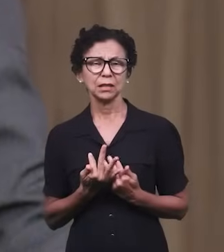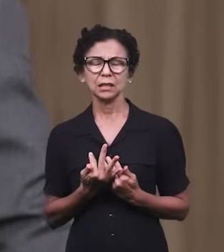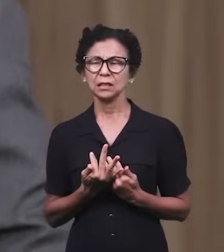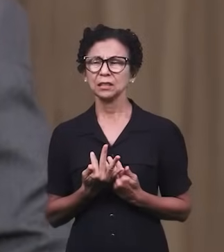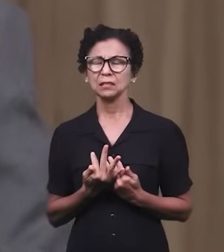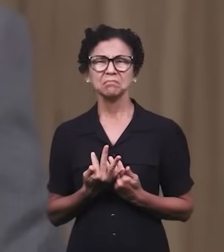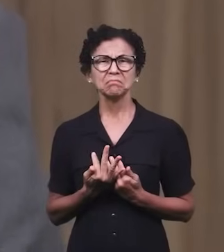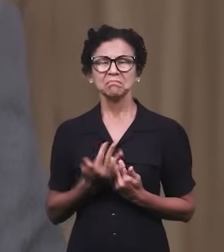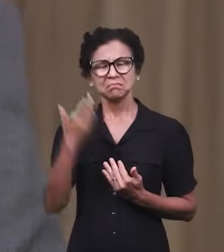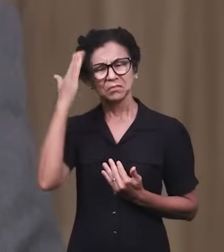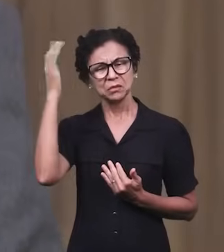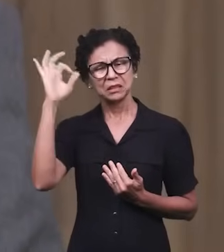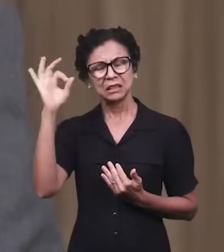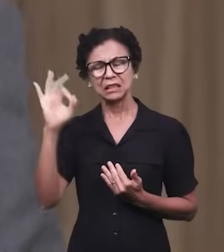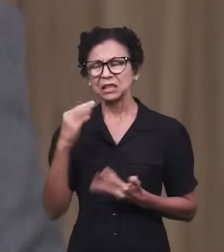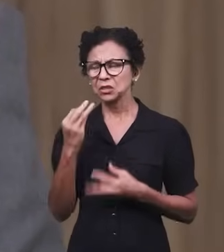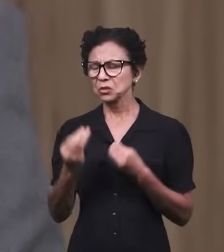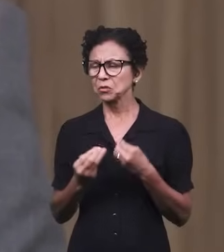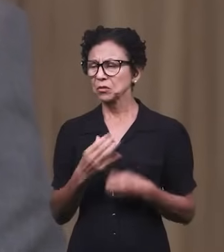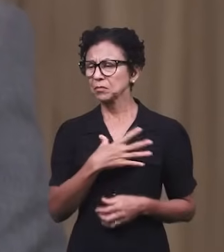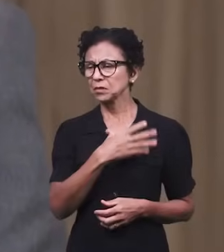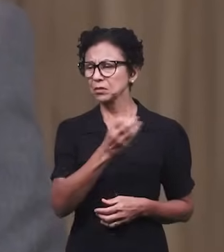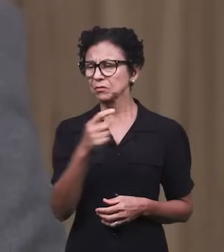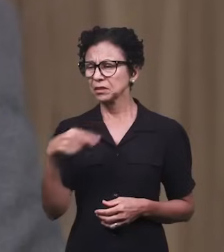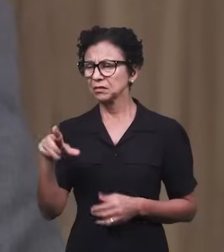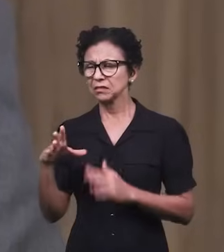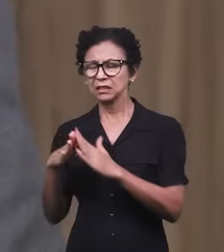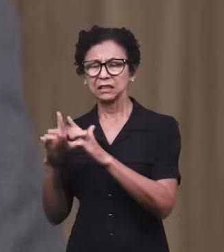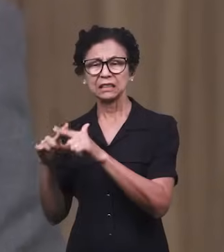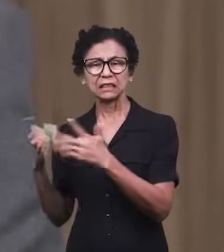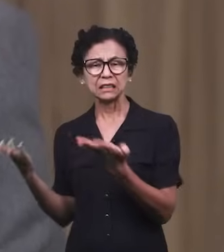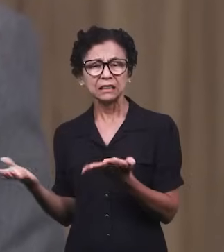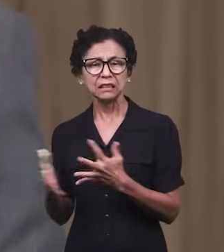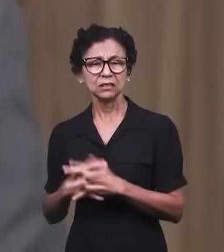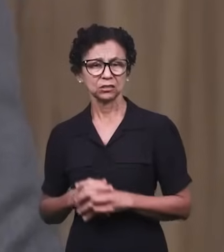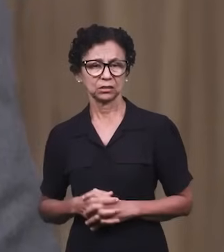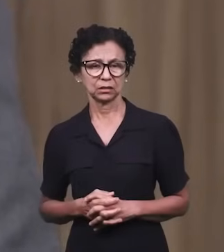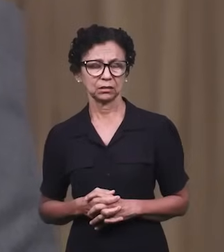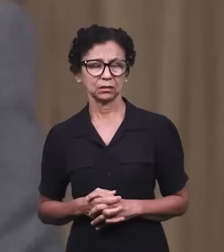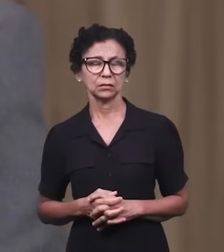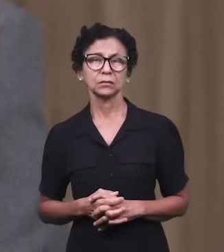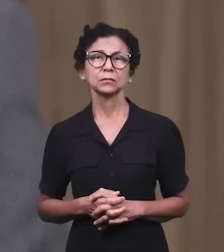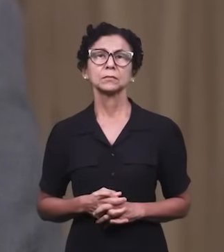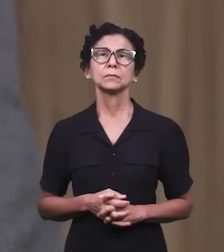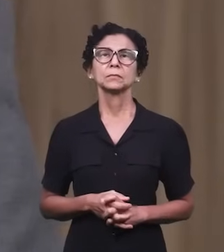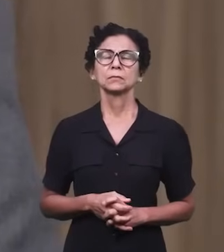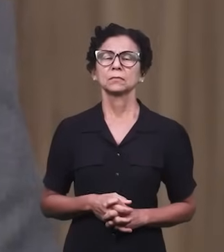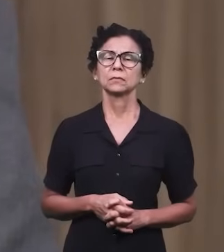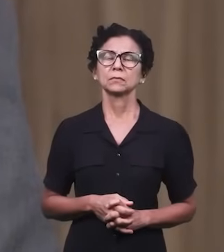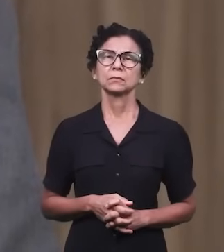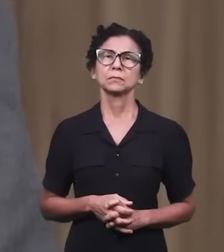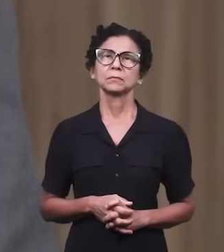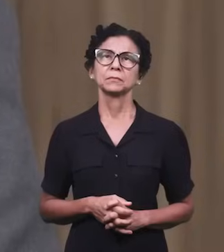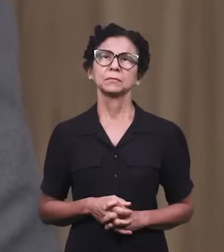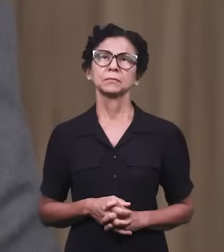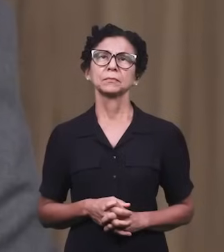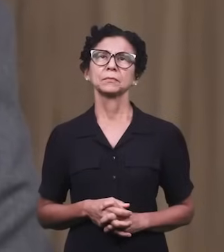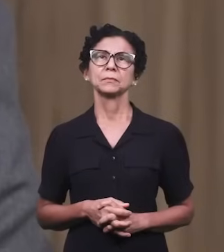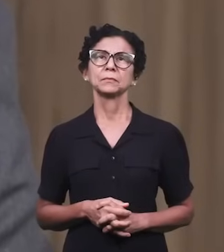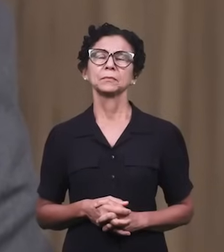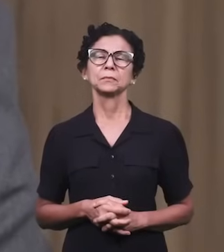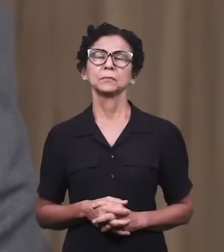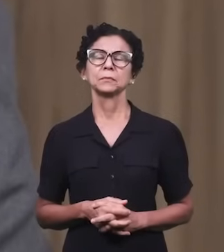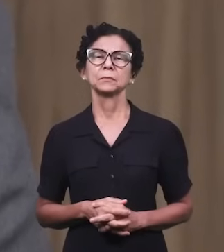todo mundo faz assim, né? Olha, mas isso não vai ser bom, né? Mas